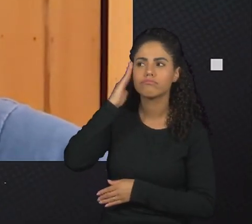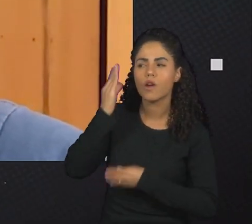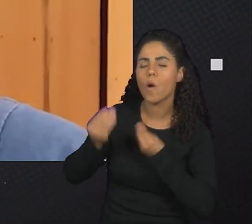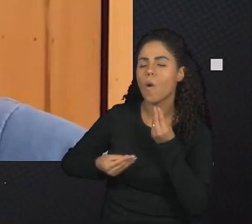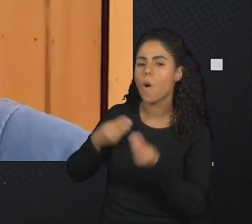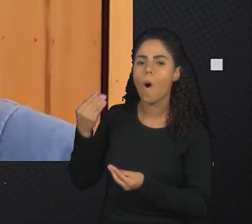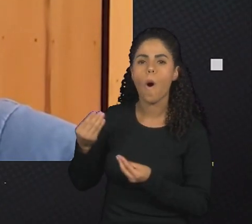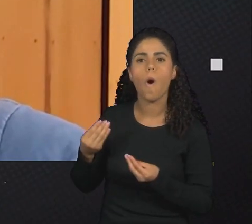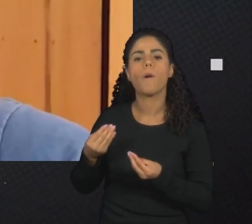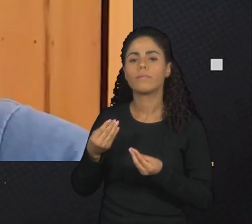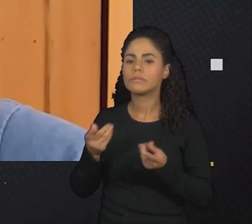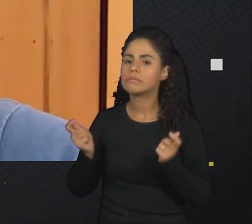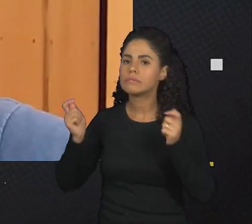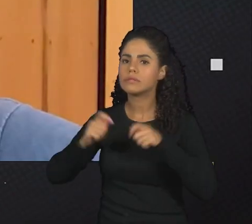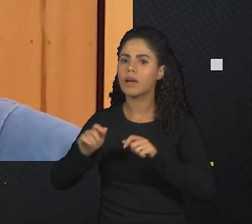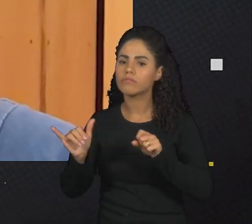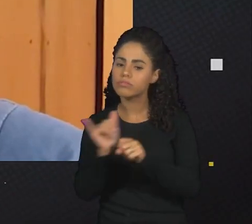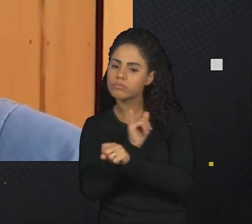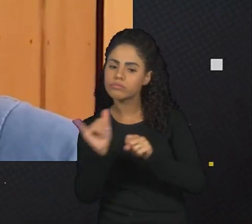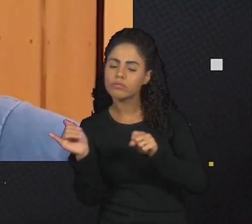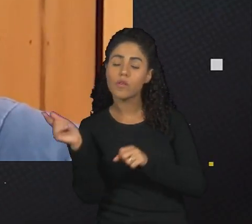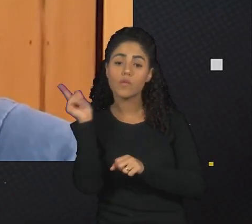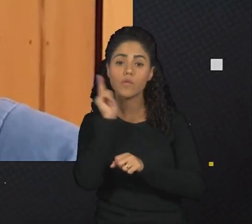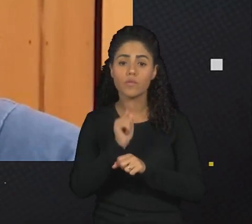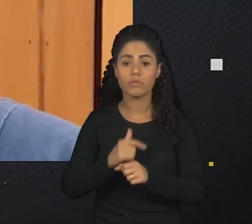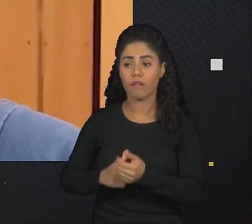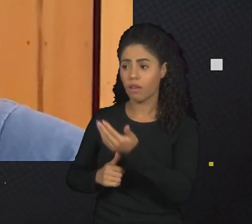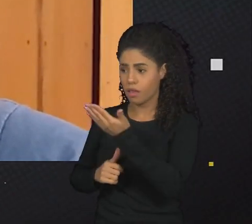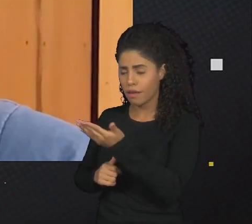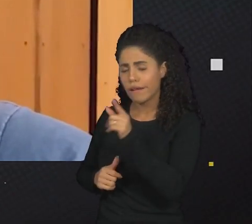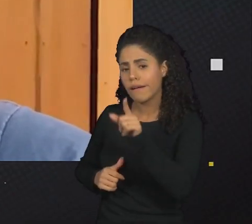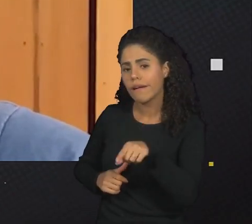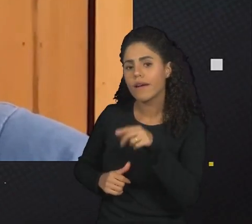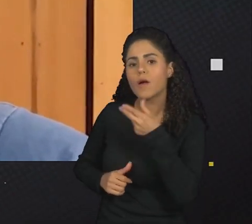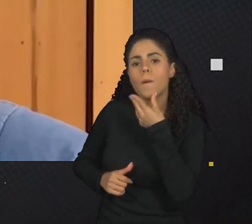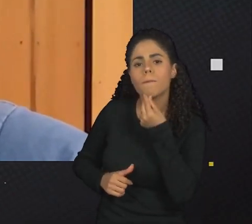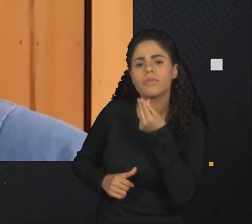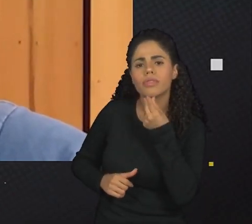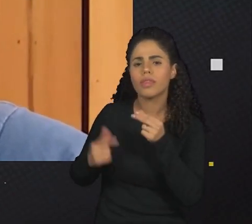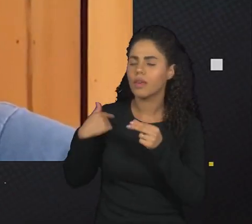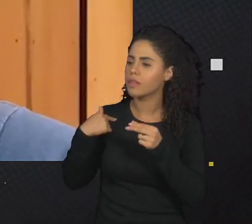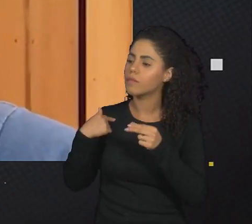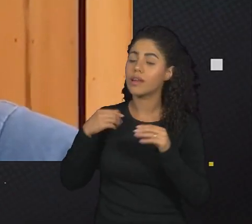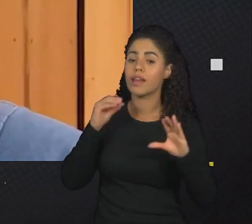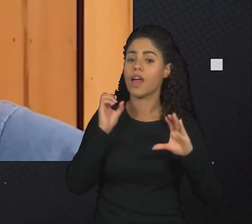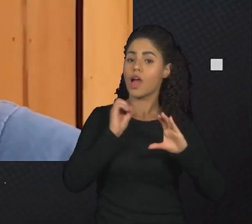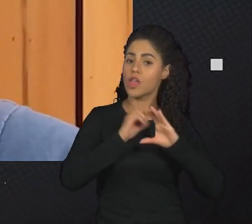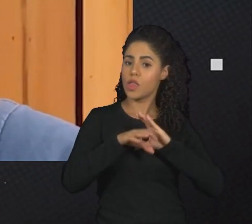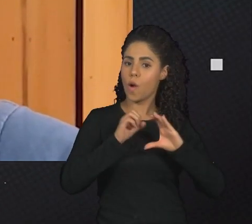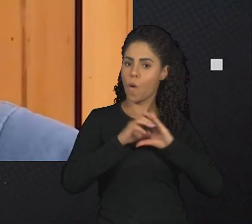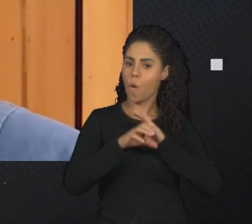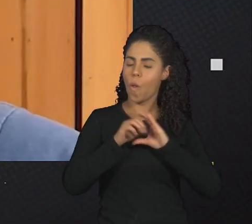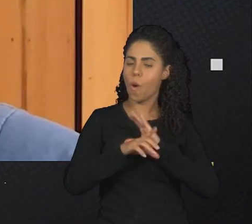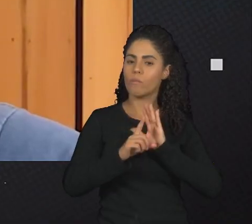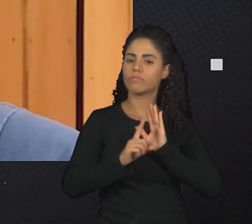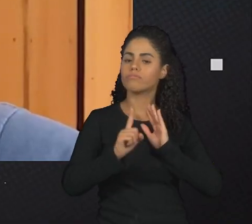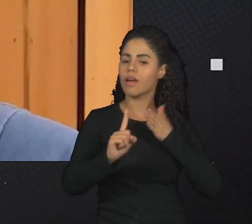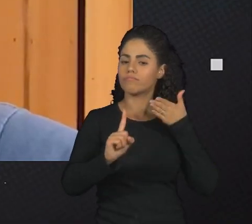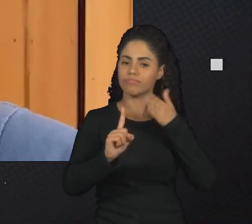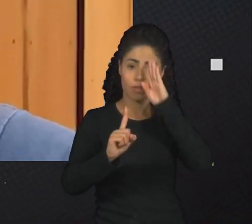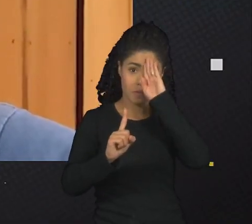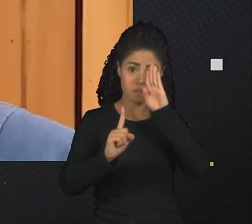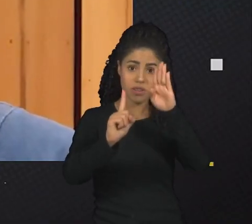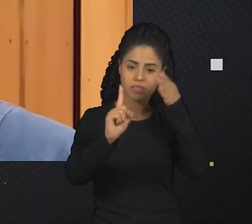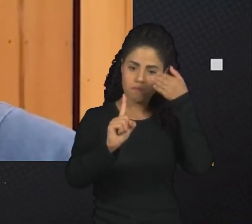umas vans. E como ele era um protagonista da Rede Globo naquela época, eu lembro das